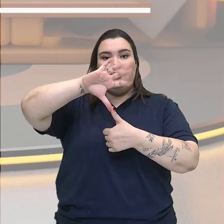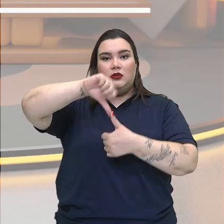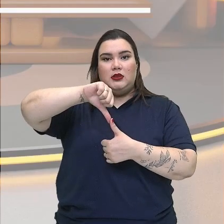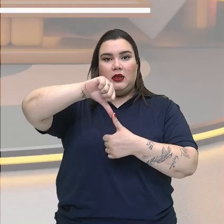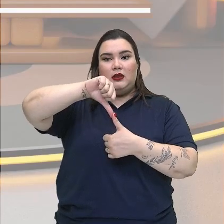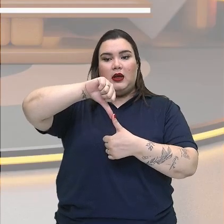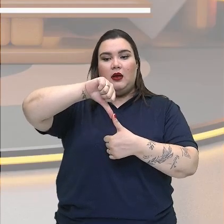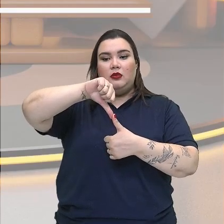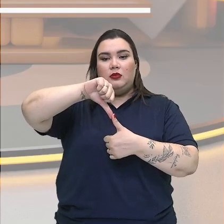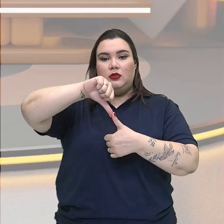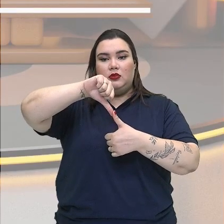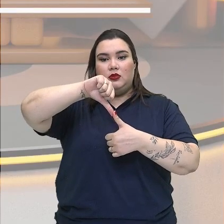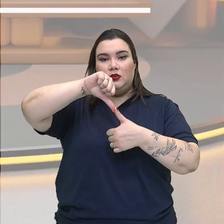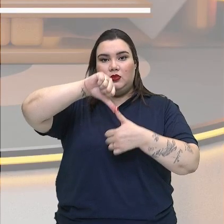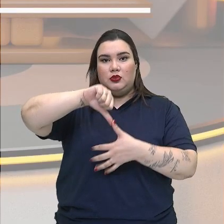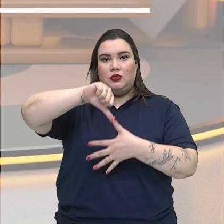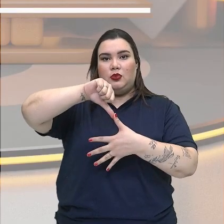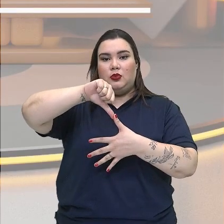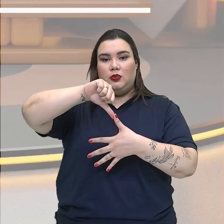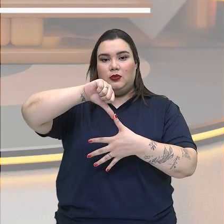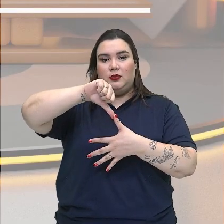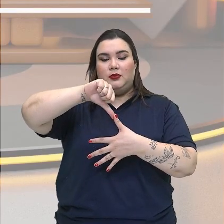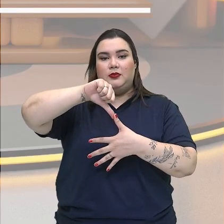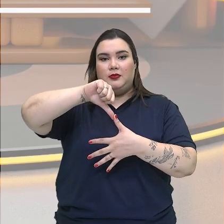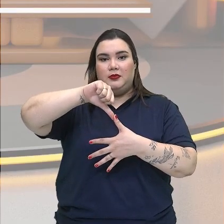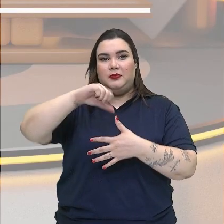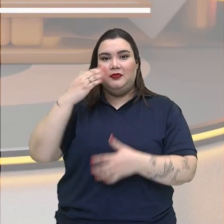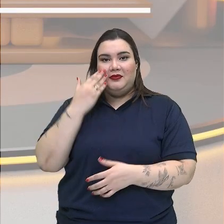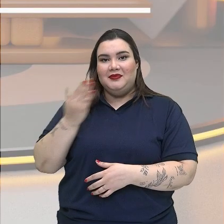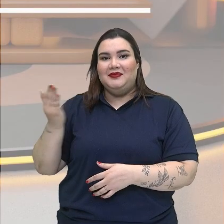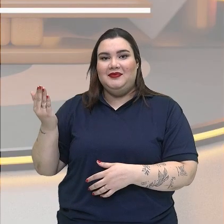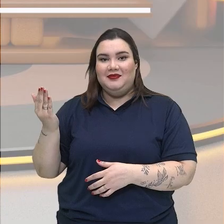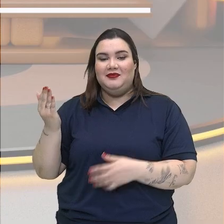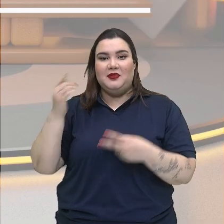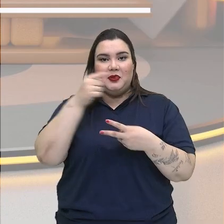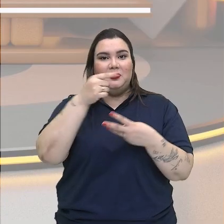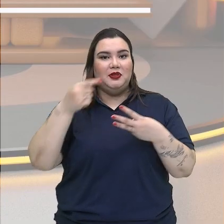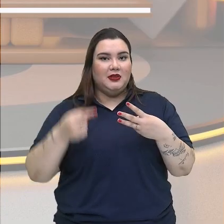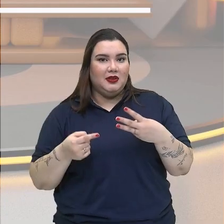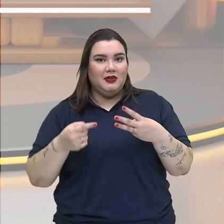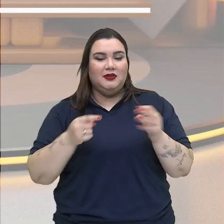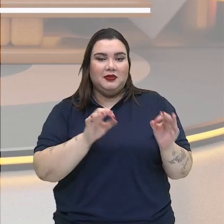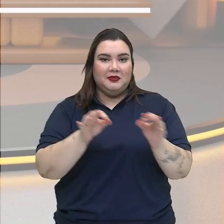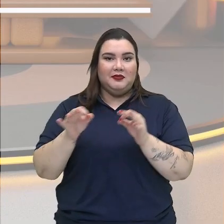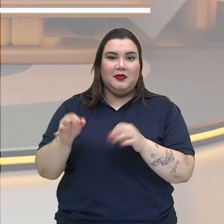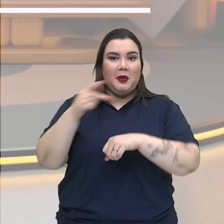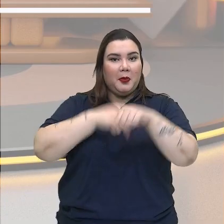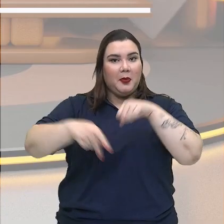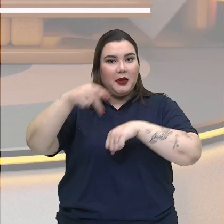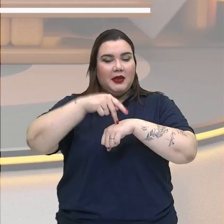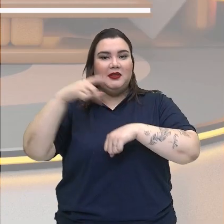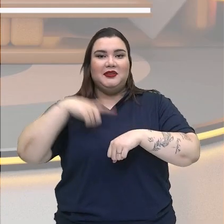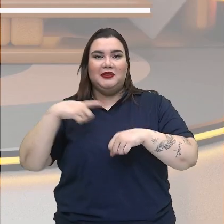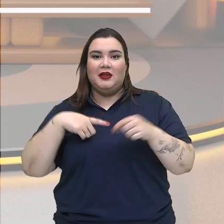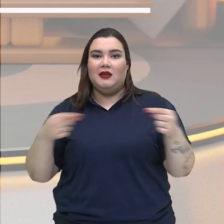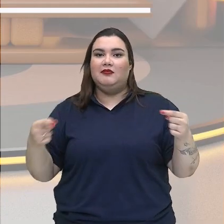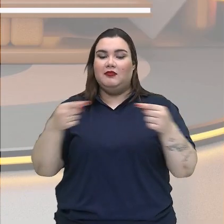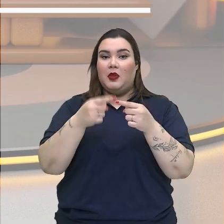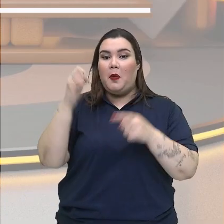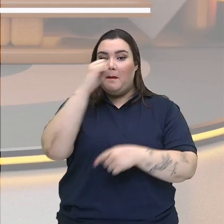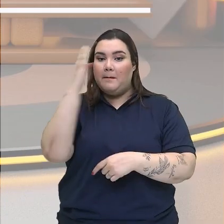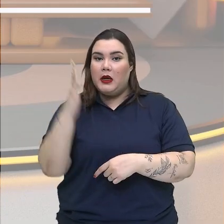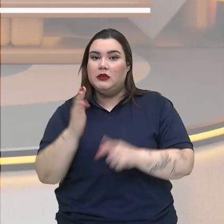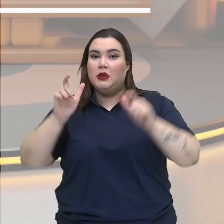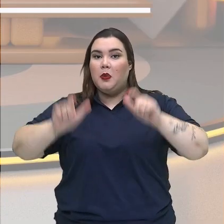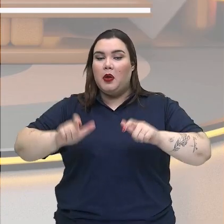América Central e aqui embaixo, a América do Sul, que é justamente onde o nosso país está situado, tá? O Brasil está,